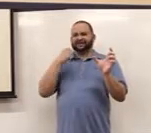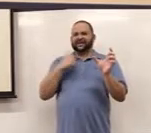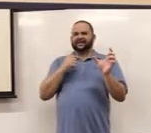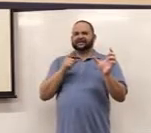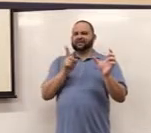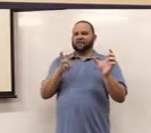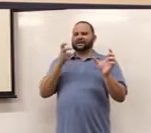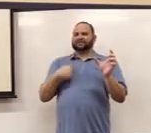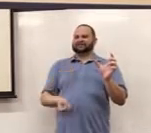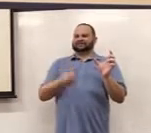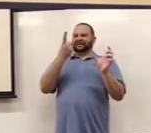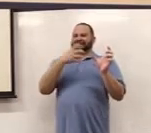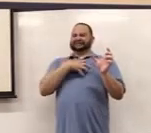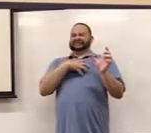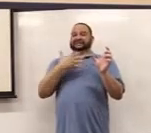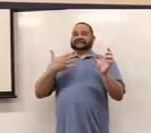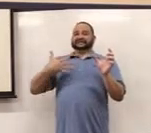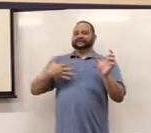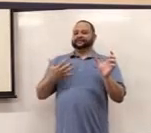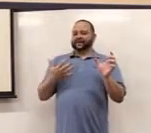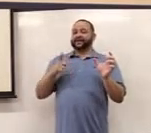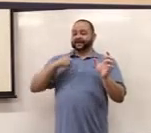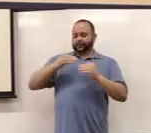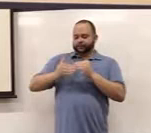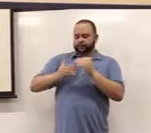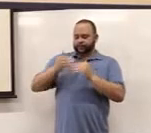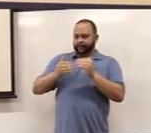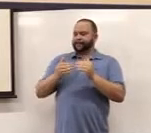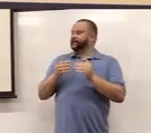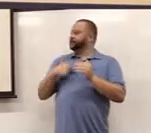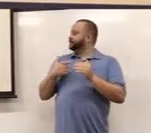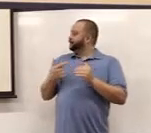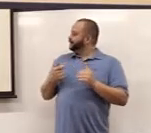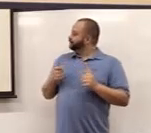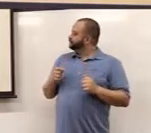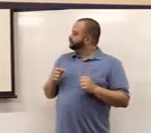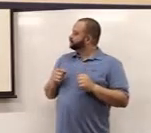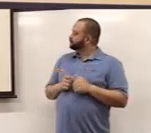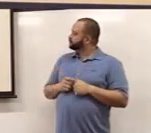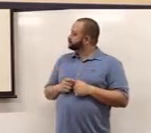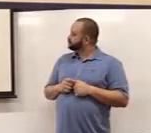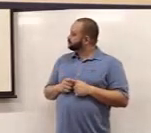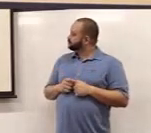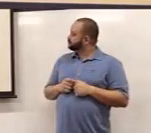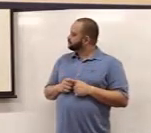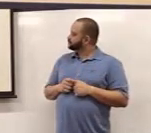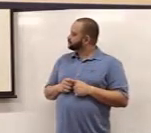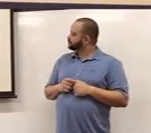não estranhe. Daí, a gente vai ter o desenvolvimento, que a gente vai trabalhar o material dessas duas